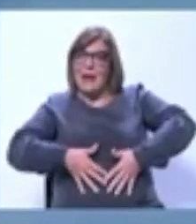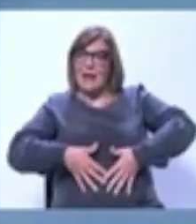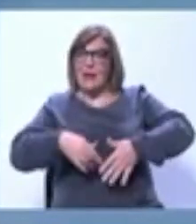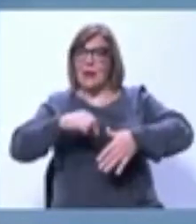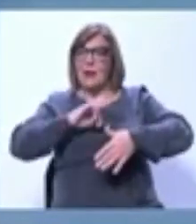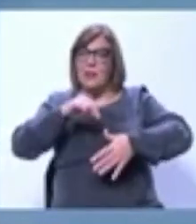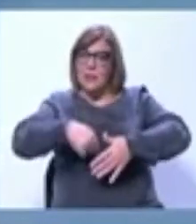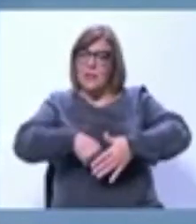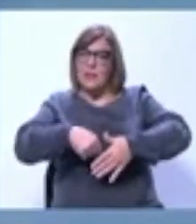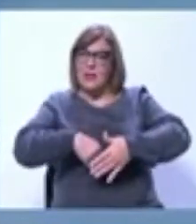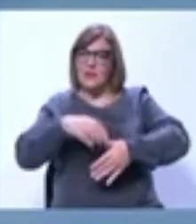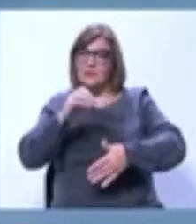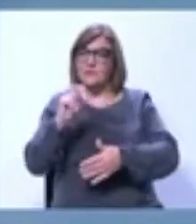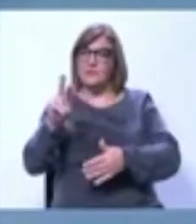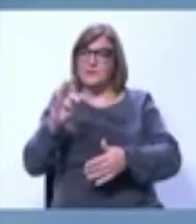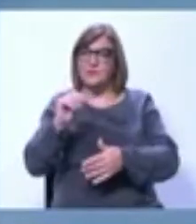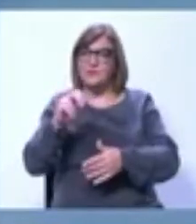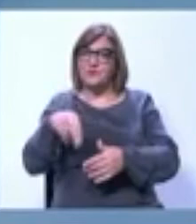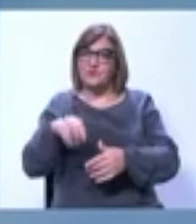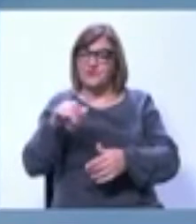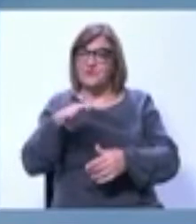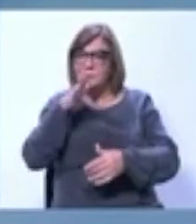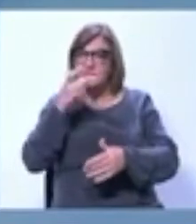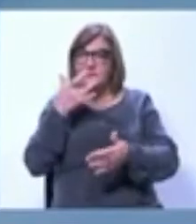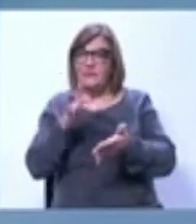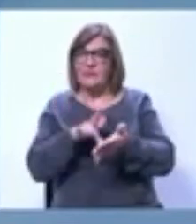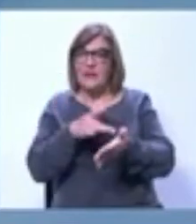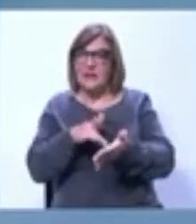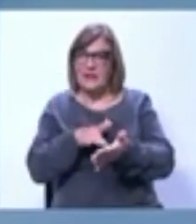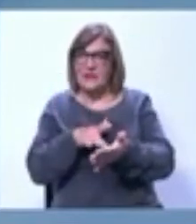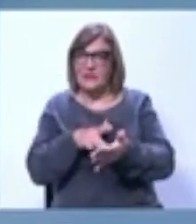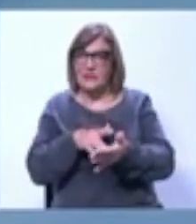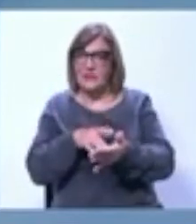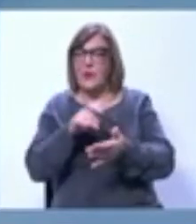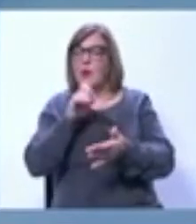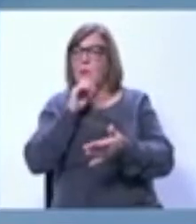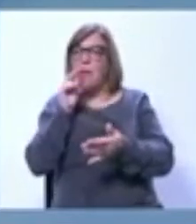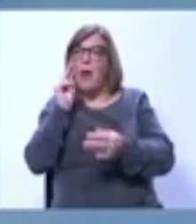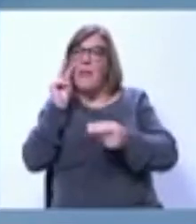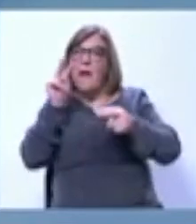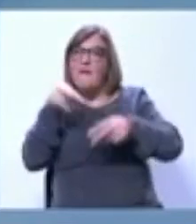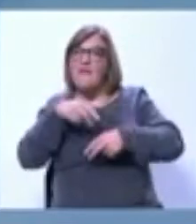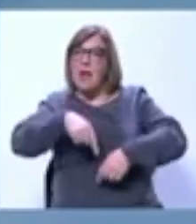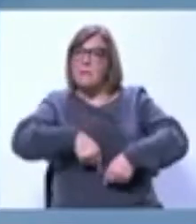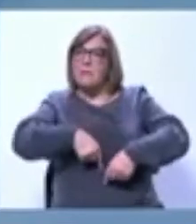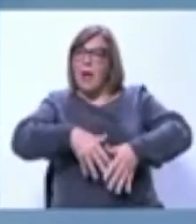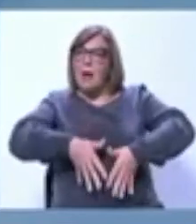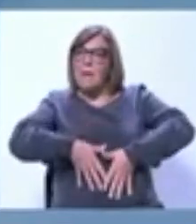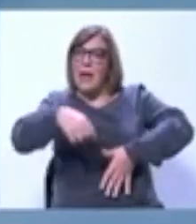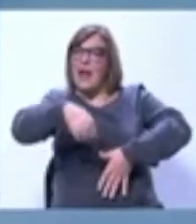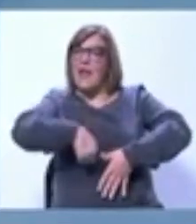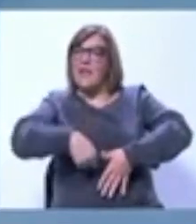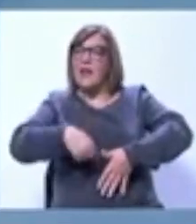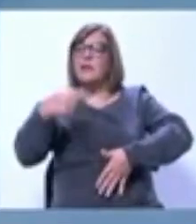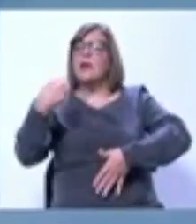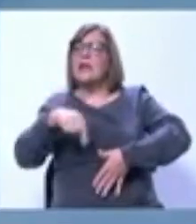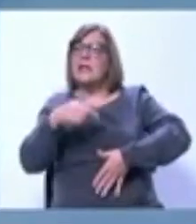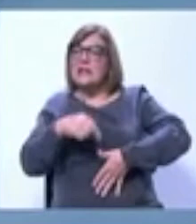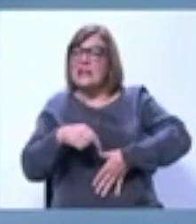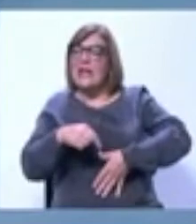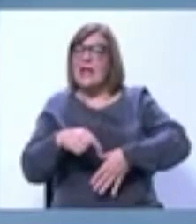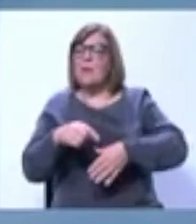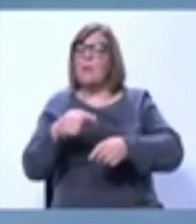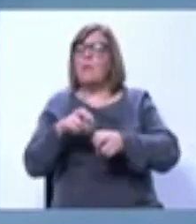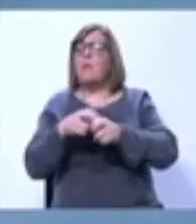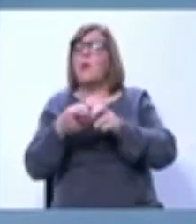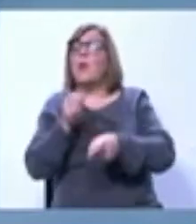que a Susana menciona no seu livro e permite ver claramente se a implantar